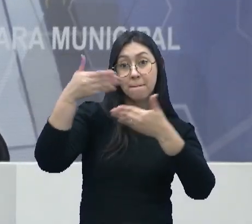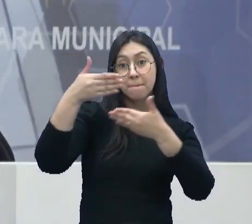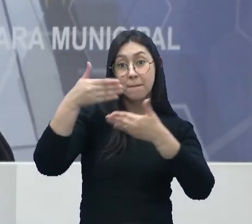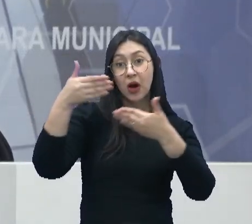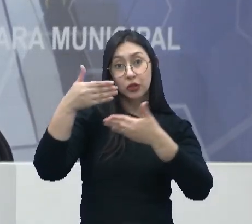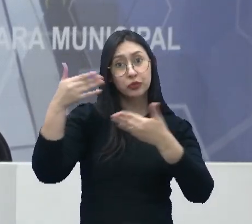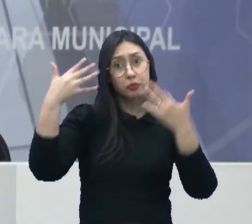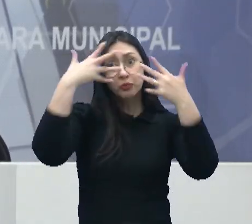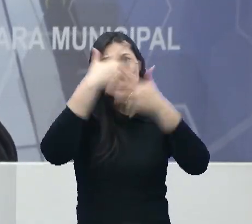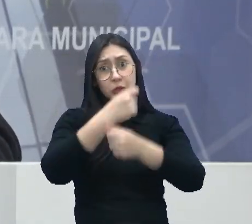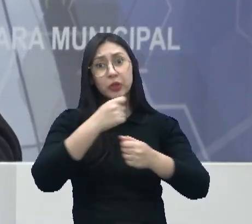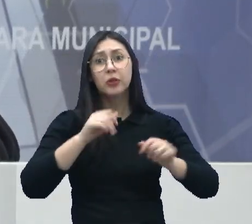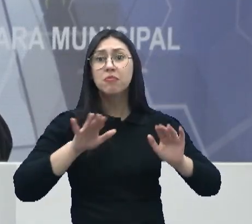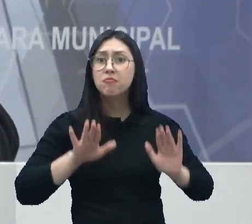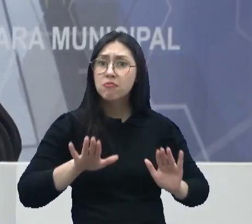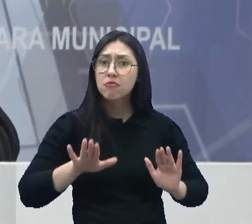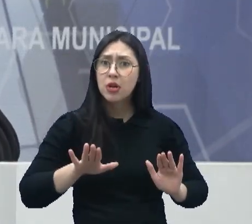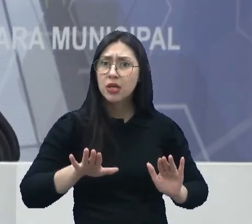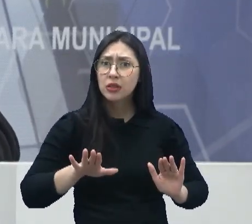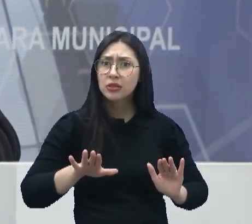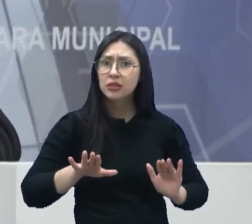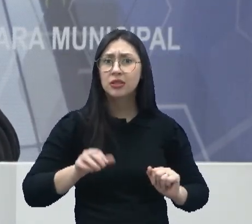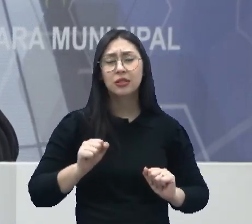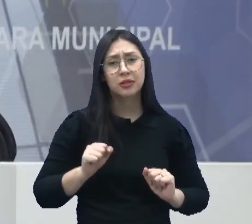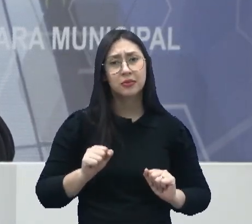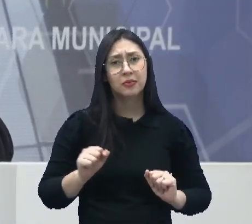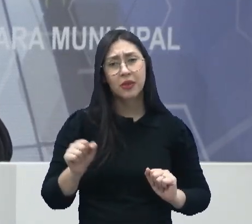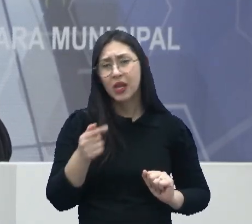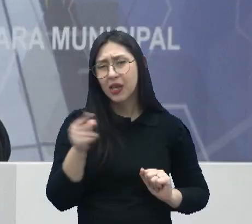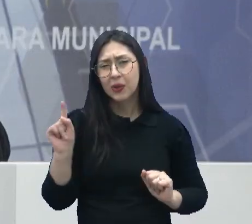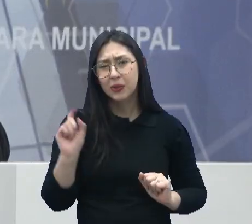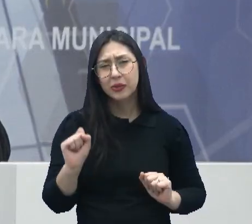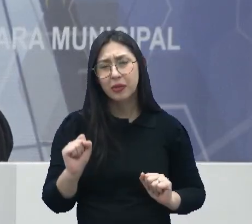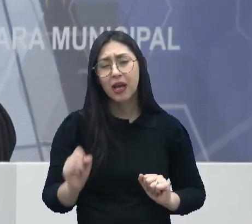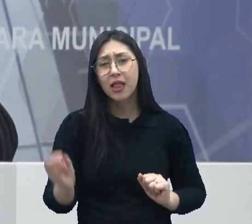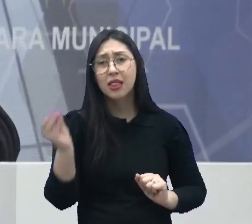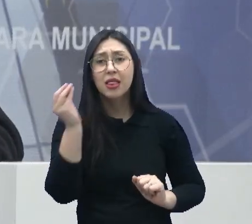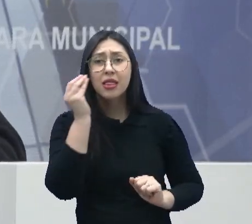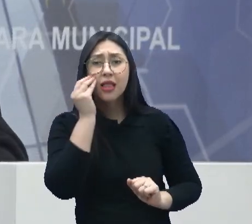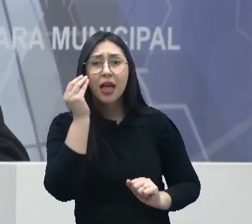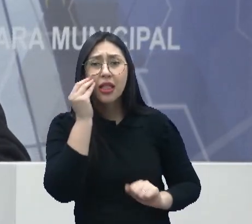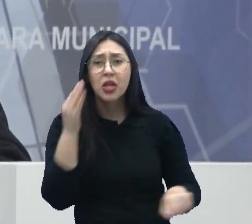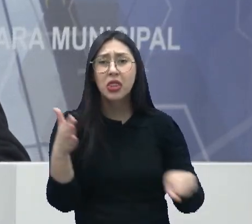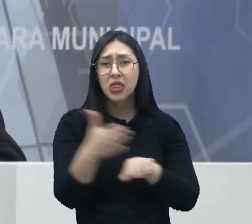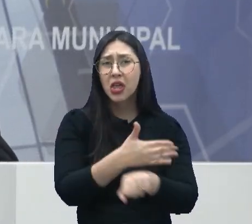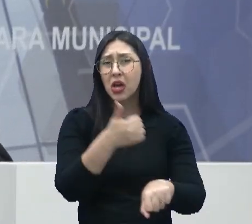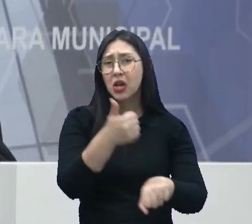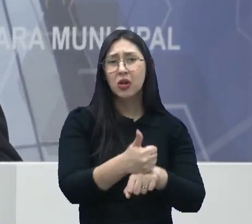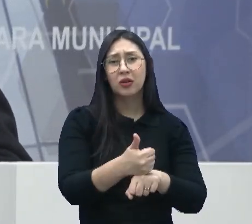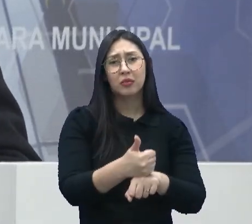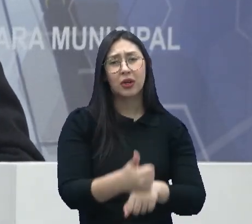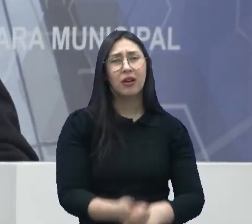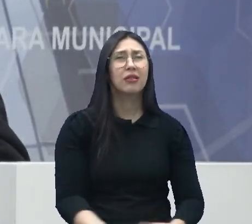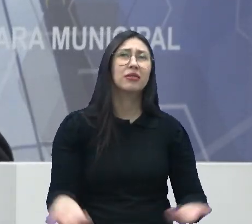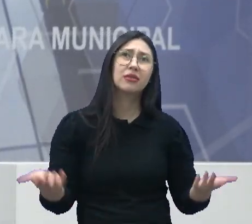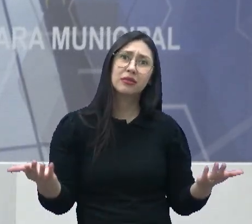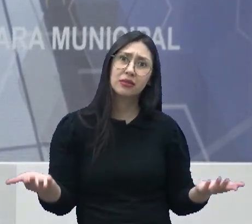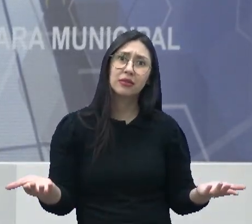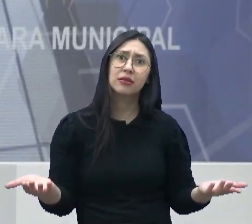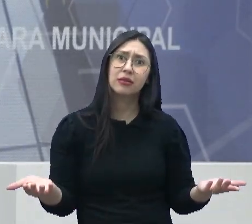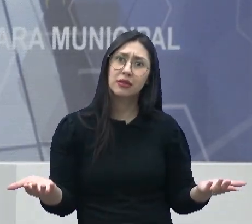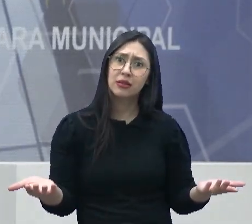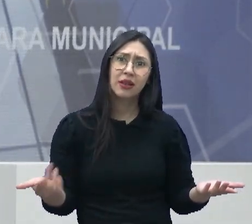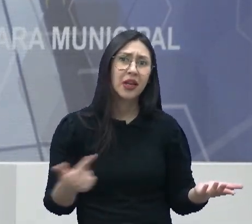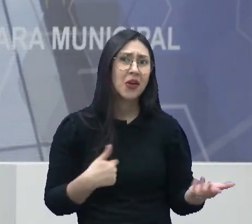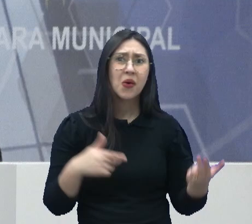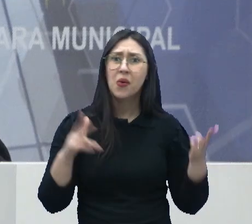muito bonito. Agora, uma das últimas, deixa eu falar essa última aqui. Tentativa de golpe de Estado. Gente, eu